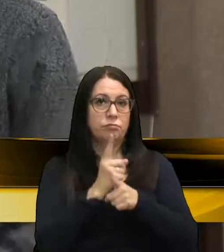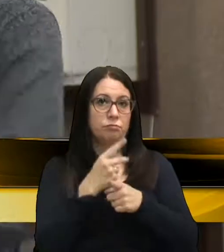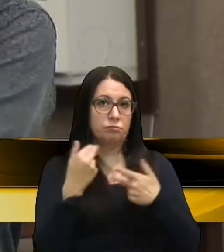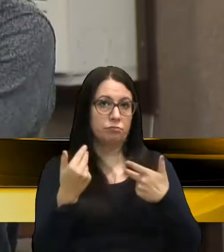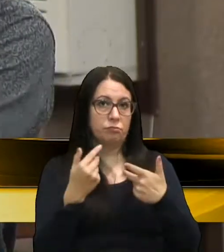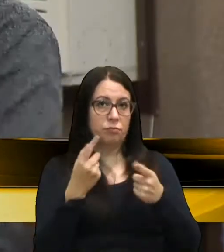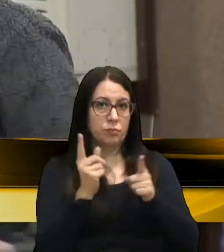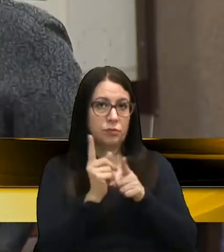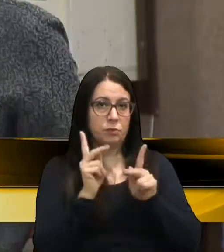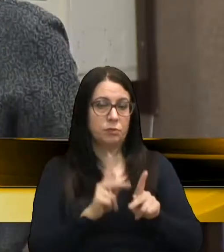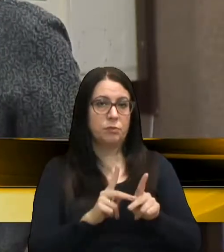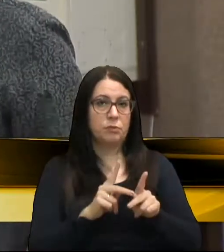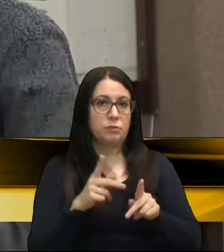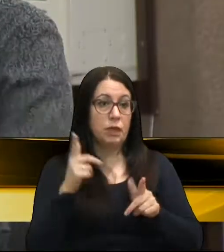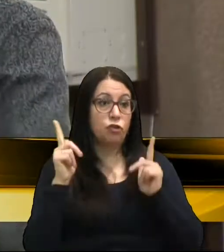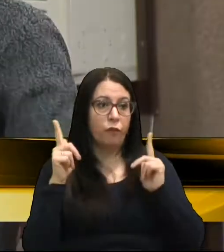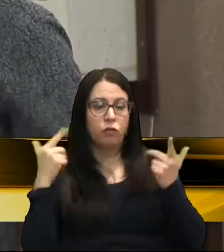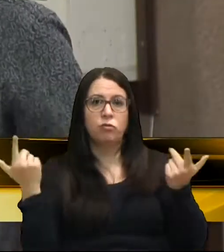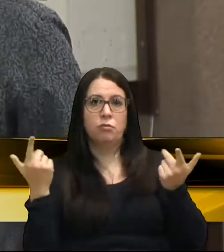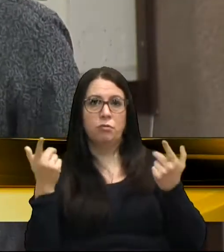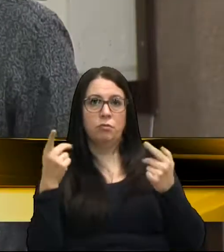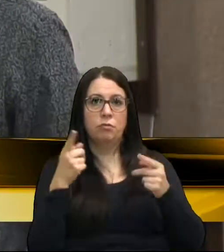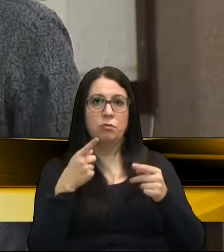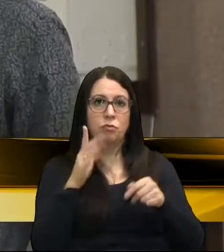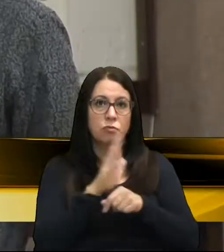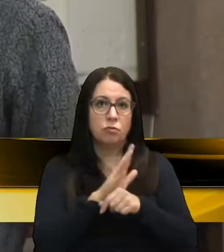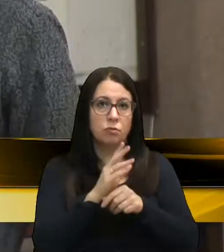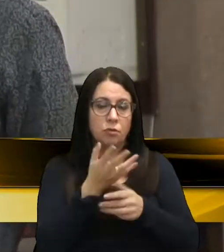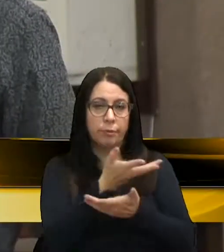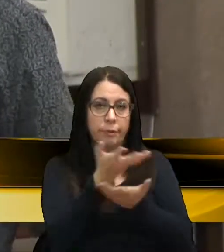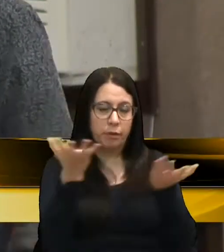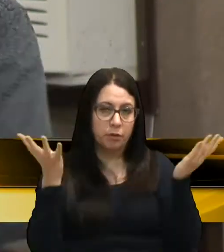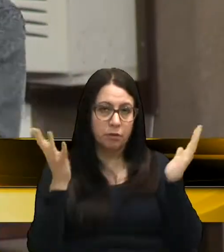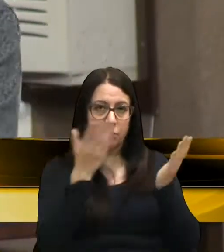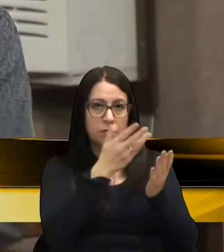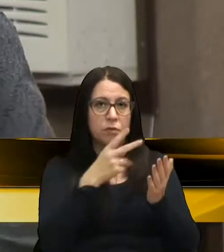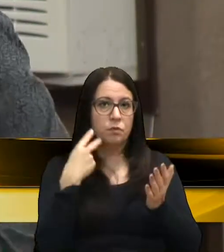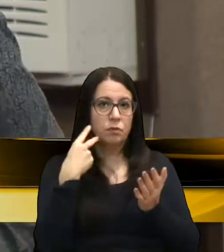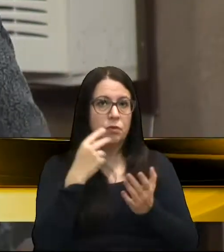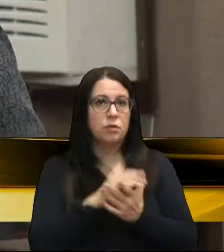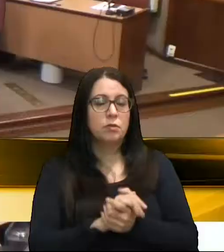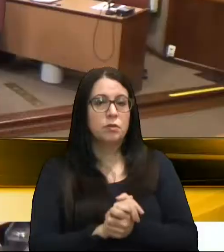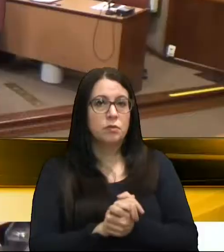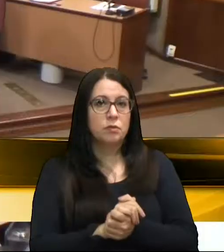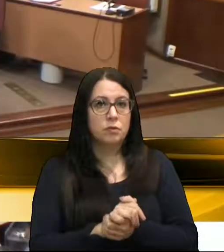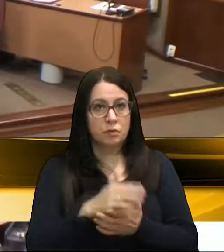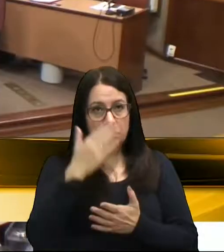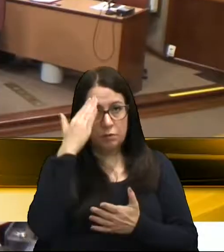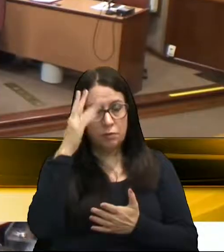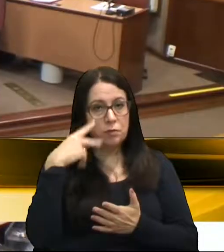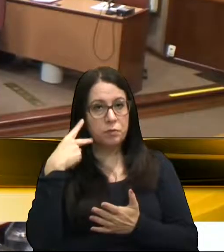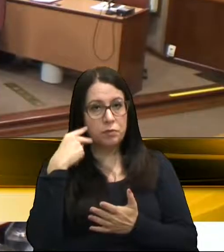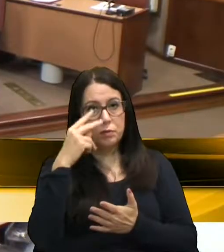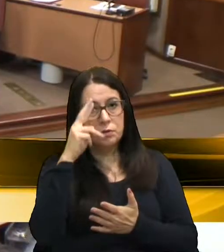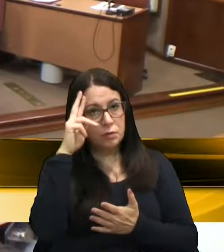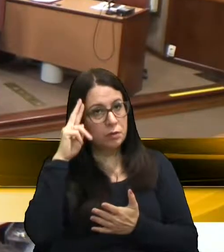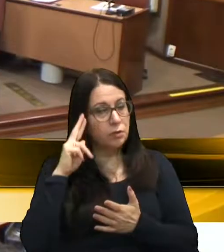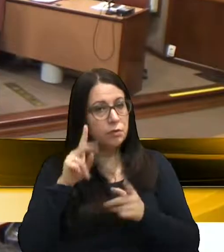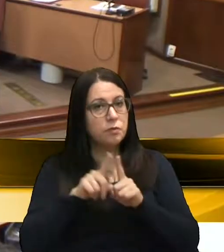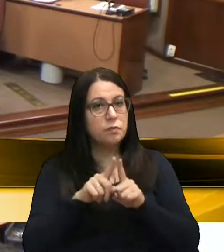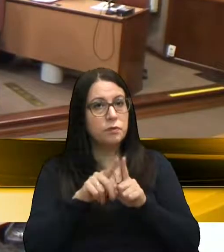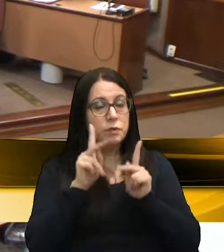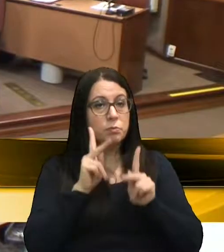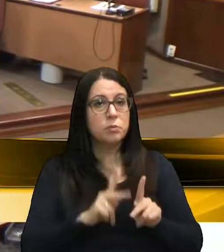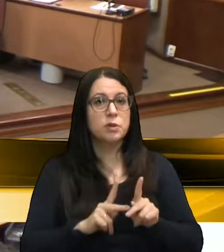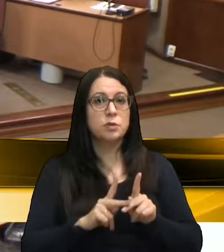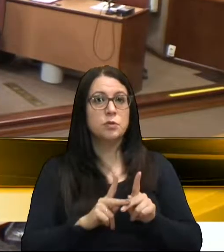porque umas pessoas querem se divertir e ajudar o meio ambiente ainda. Né? Essa é a parte, vereador. Obrigado, vereador Rafael. Esse pessoal